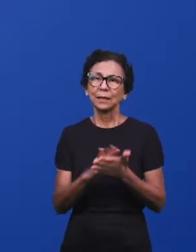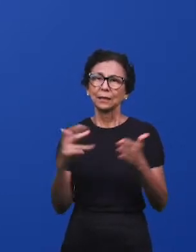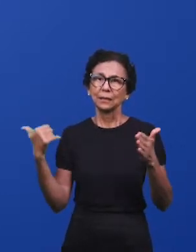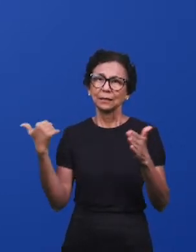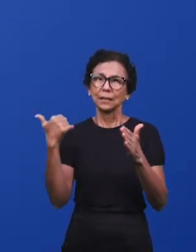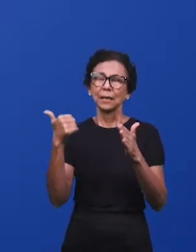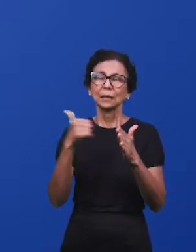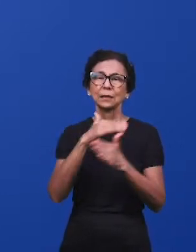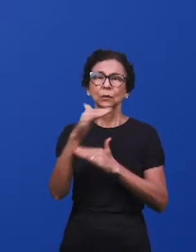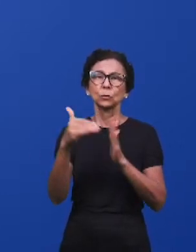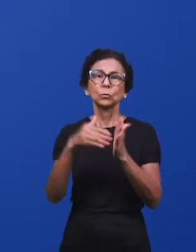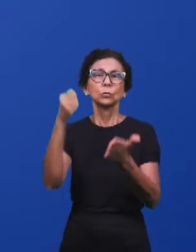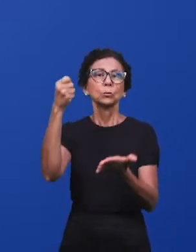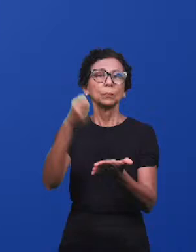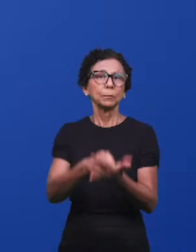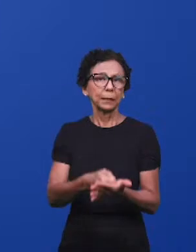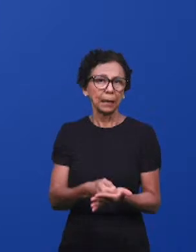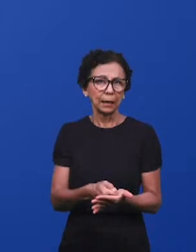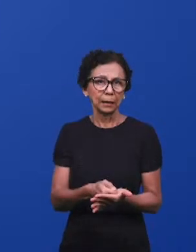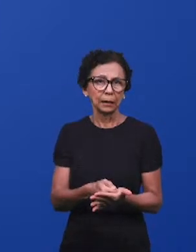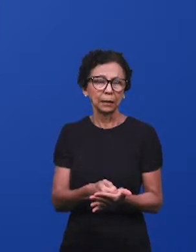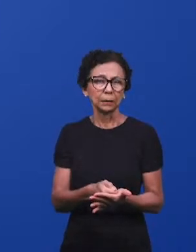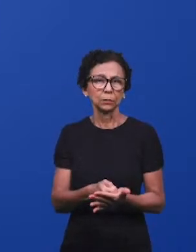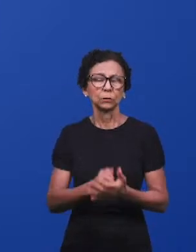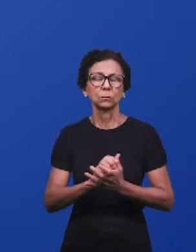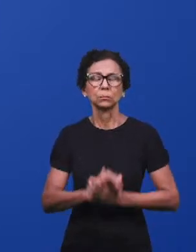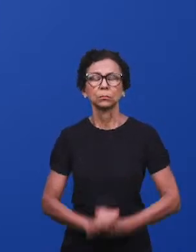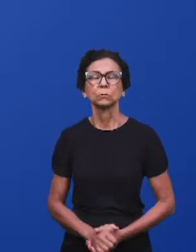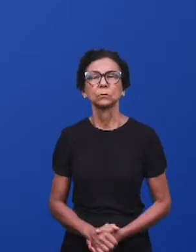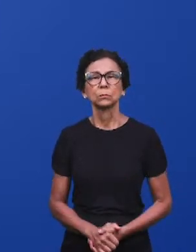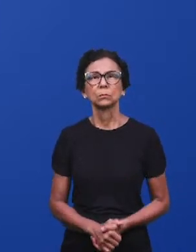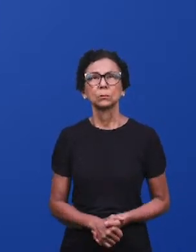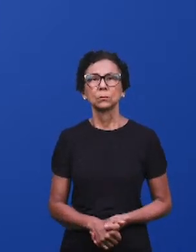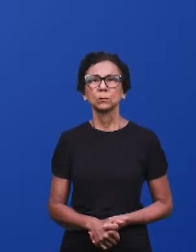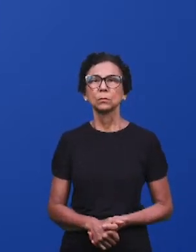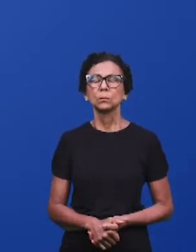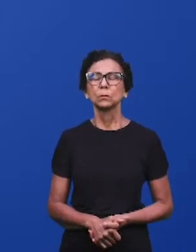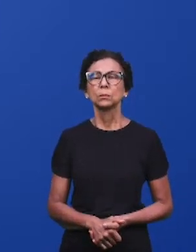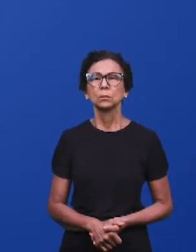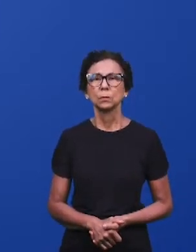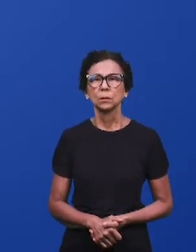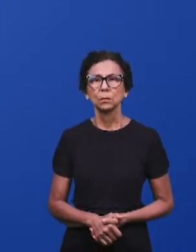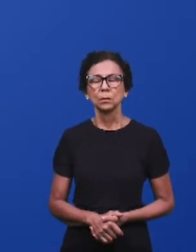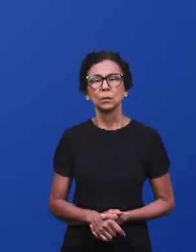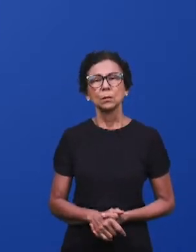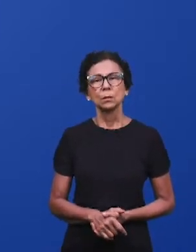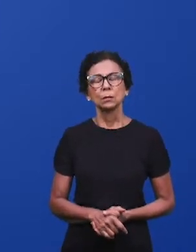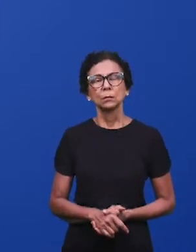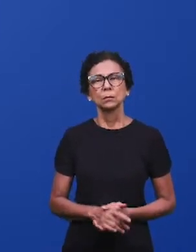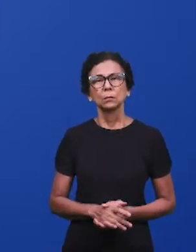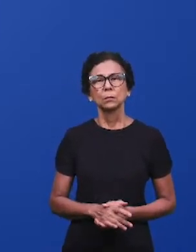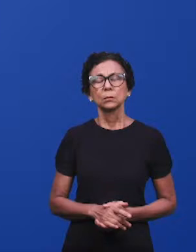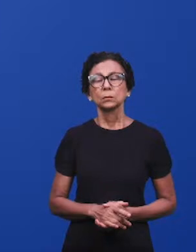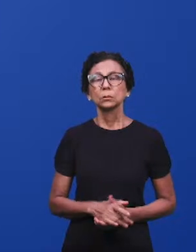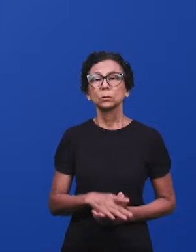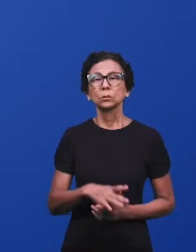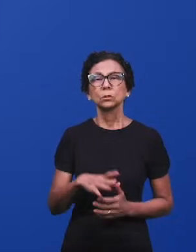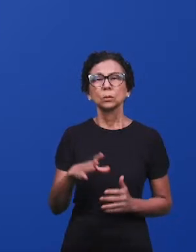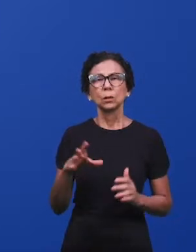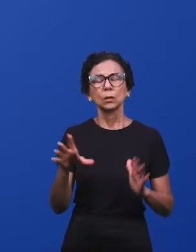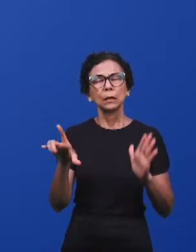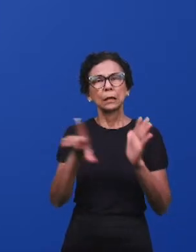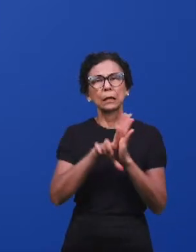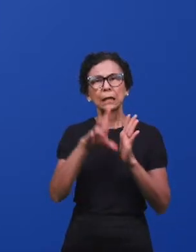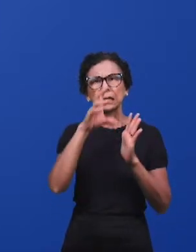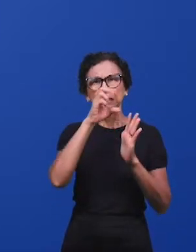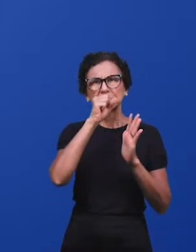dia de sábado não é suficiente para cumprir toda a lei, que é composta de muitos outros mandamentos